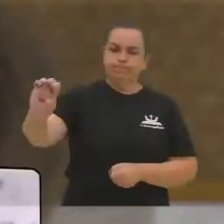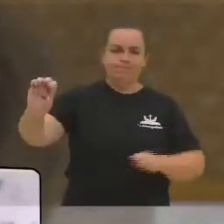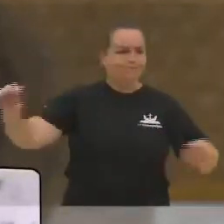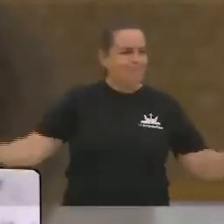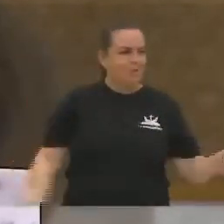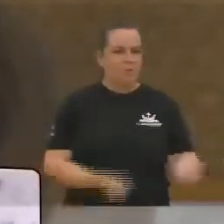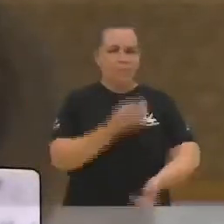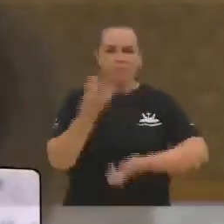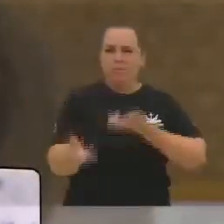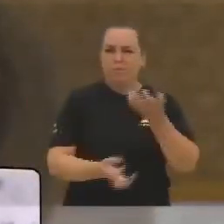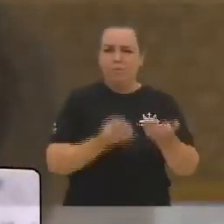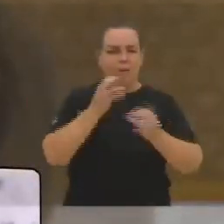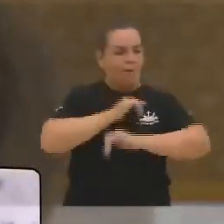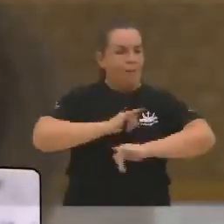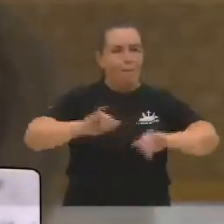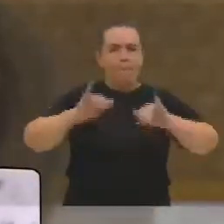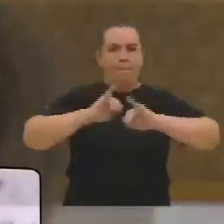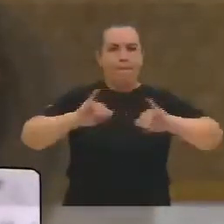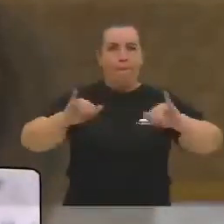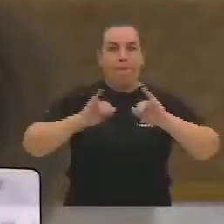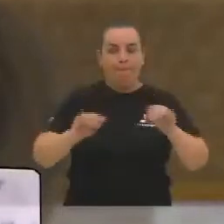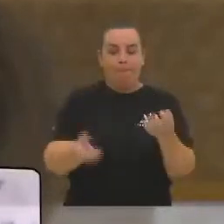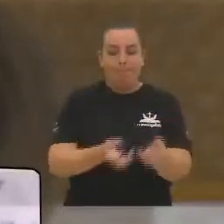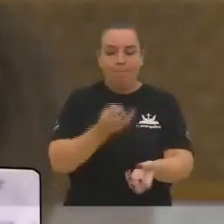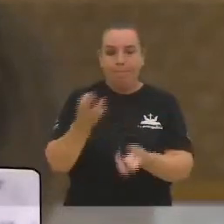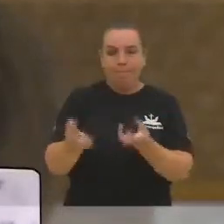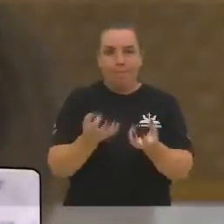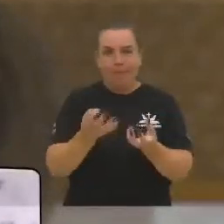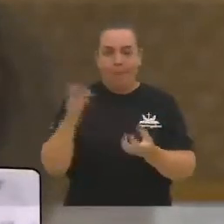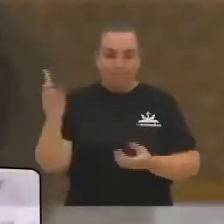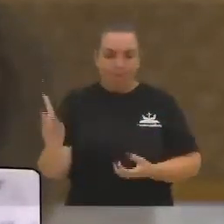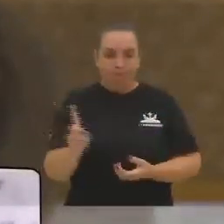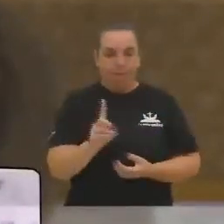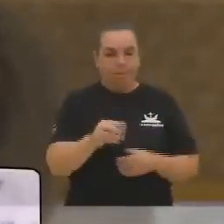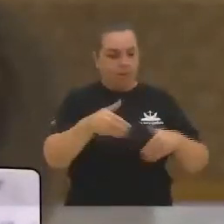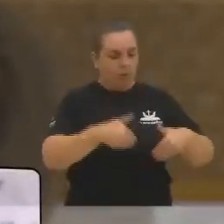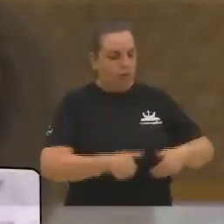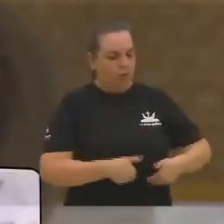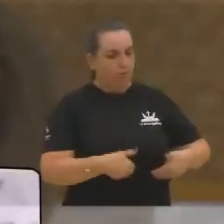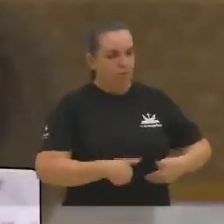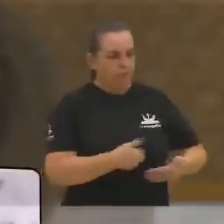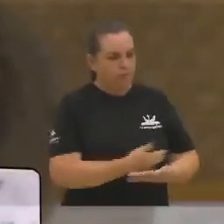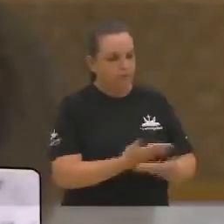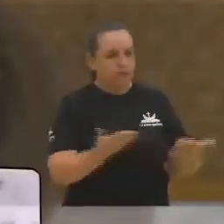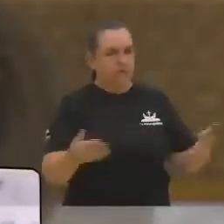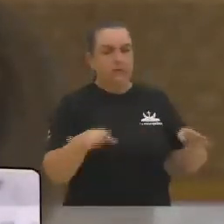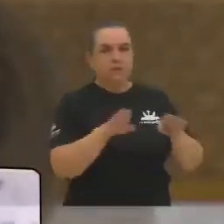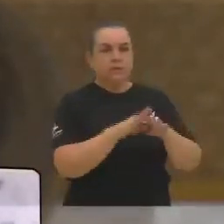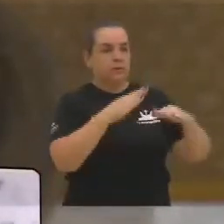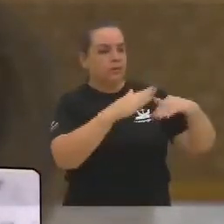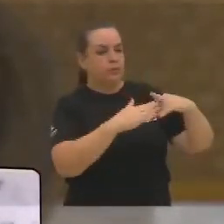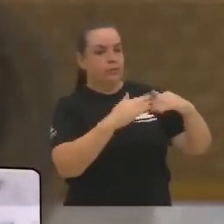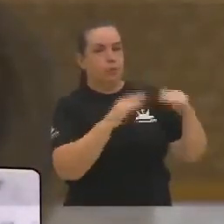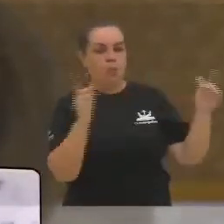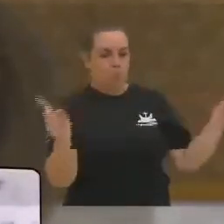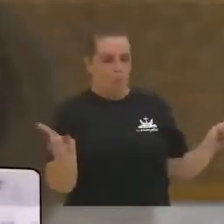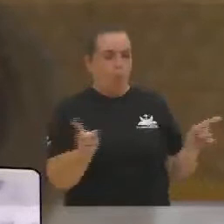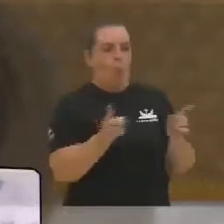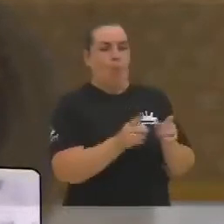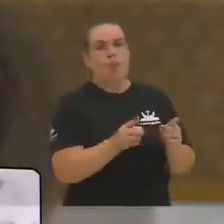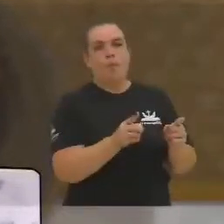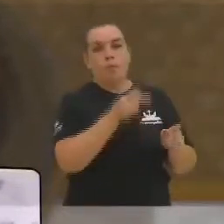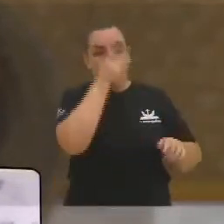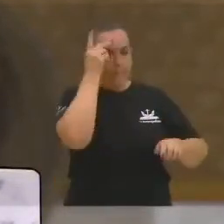palavra queimava como uma tocha. Fez vir a fome sobre eles, e no seu zelo, reduziu a pouca